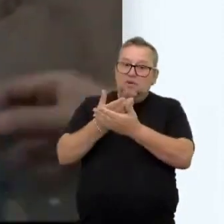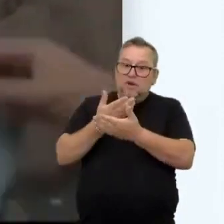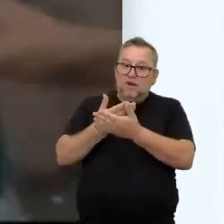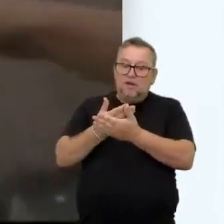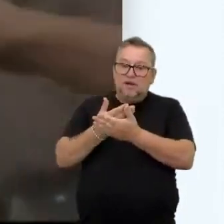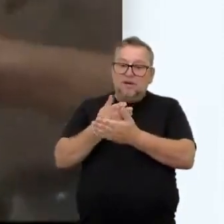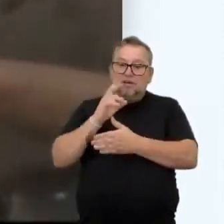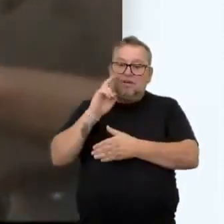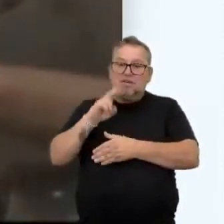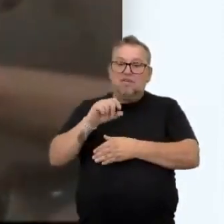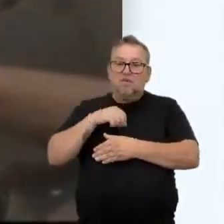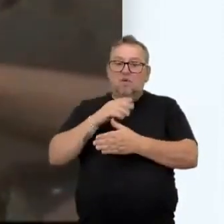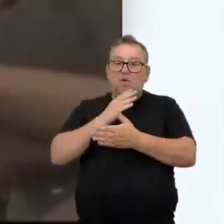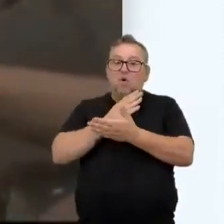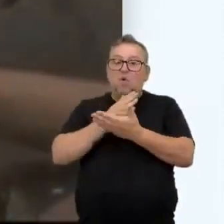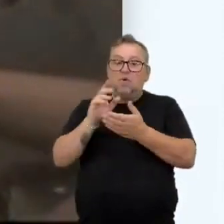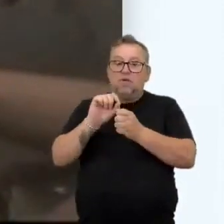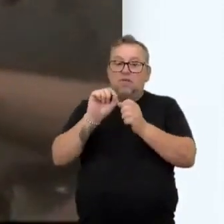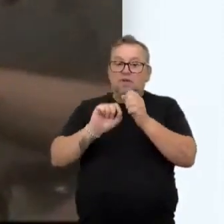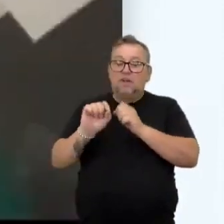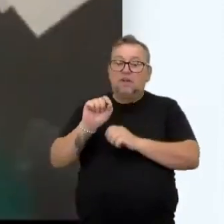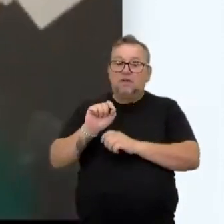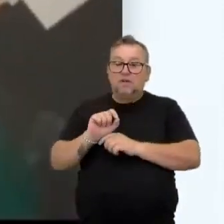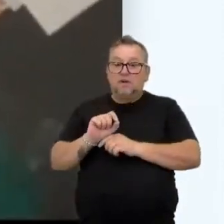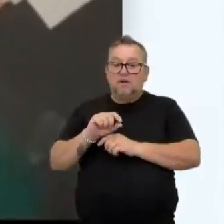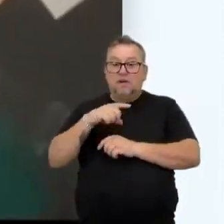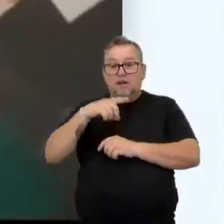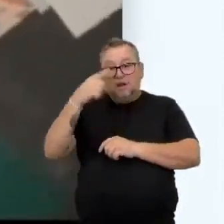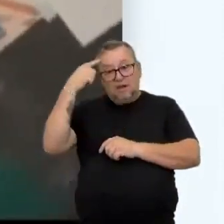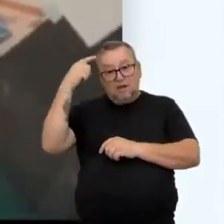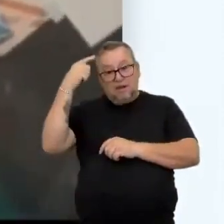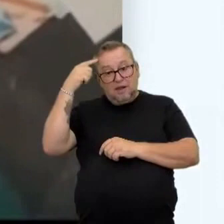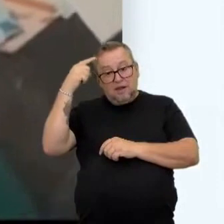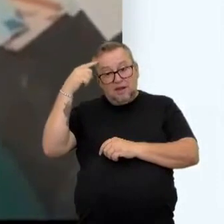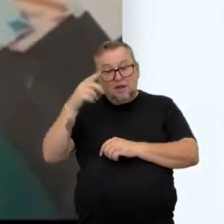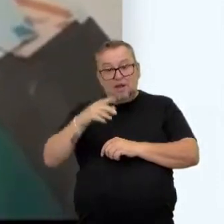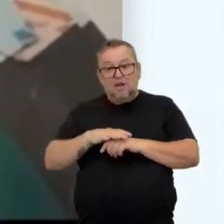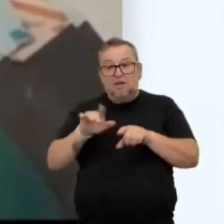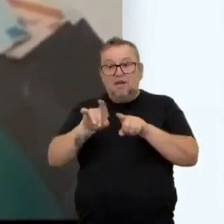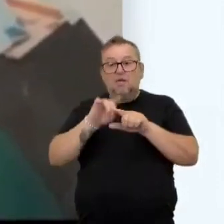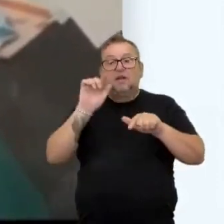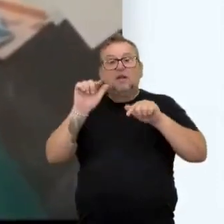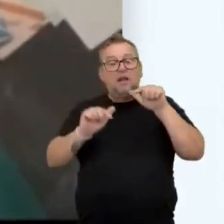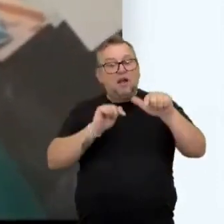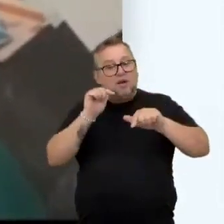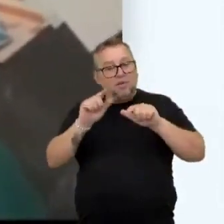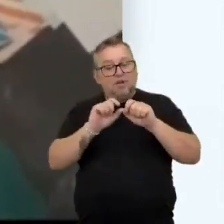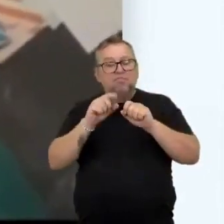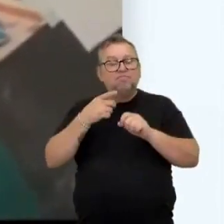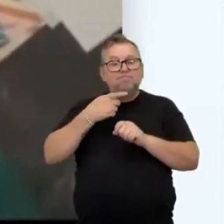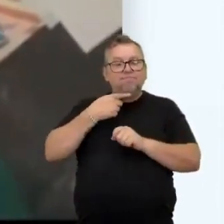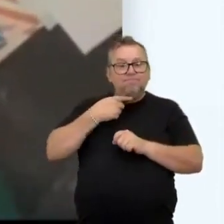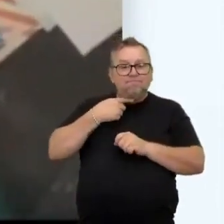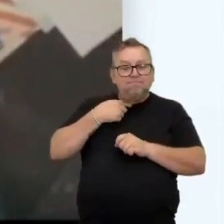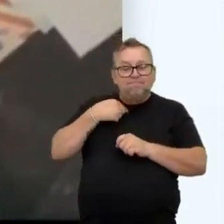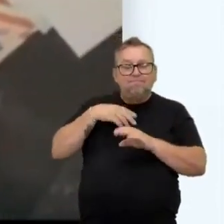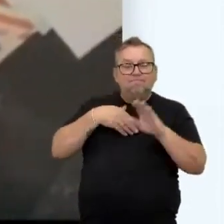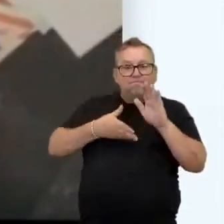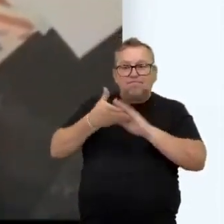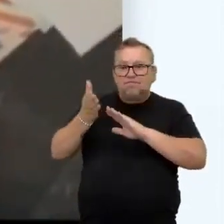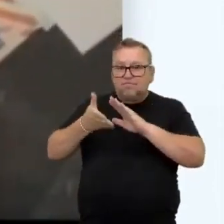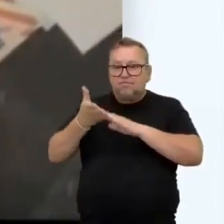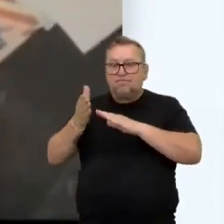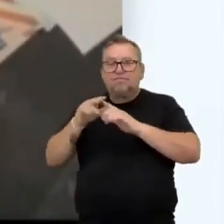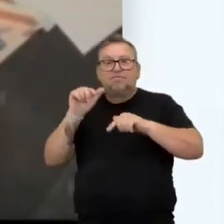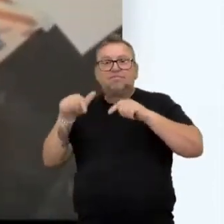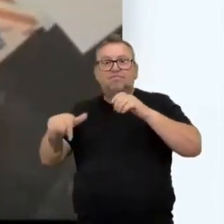a gente acabou começando a ter ideias e trabalhos e vontade de sair para trabalhar na